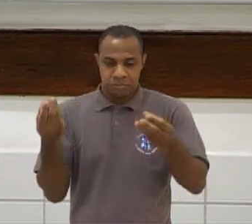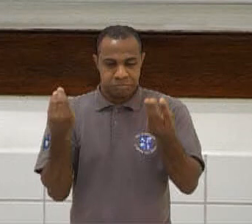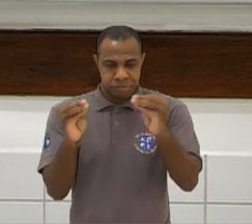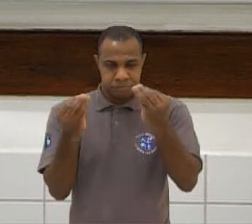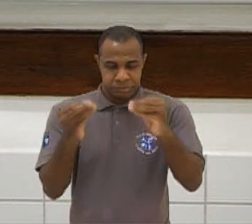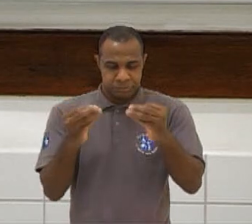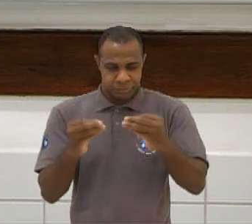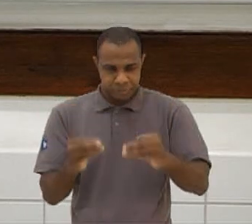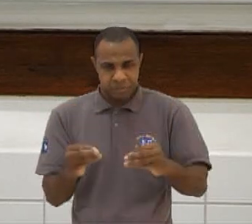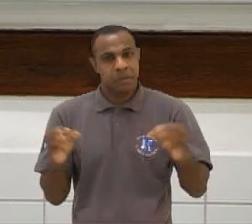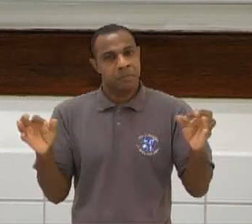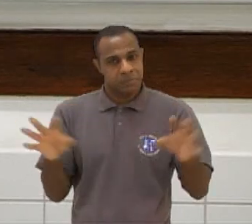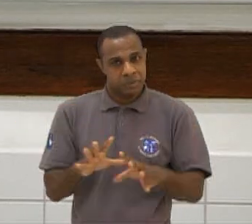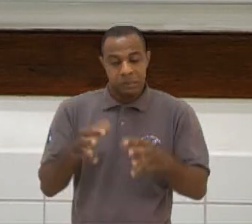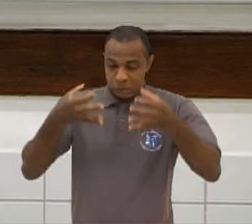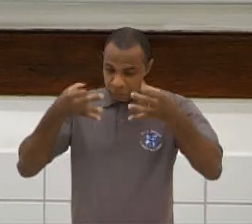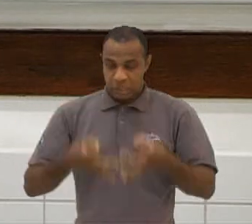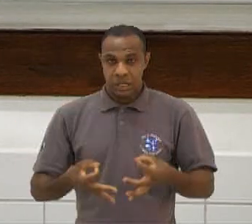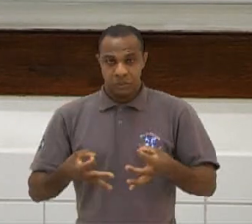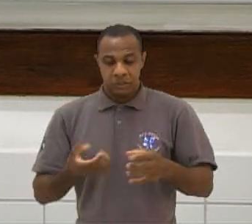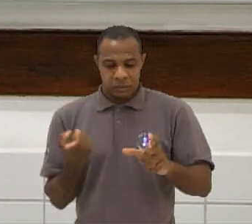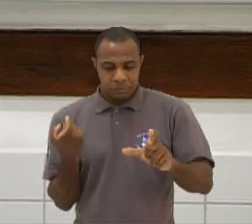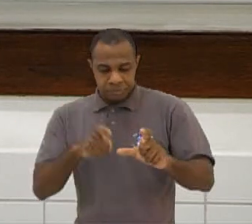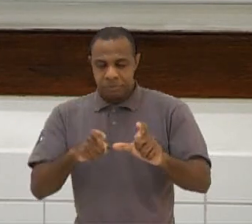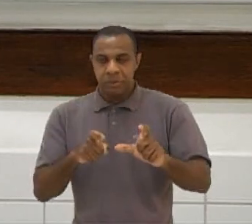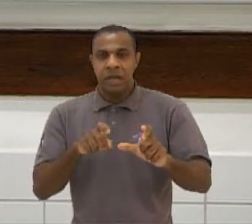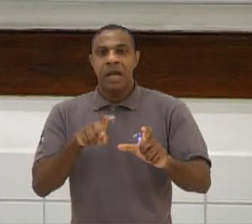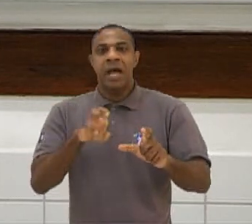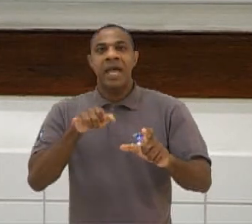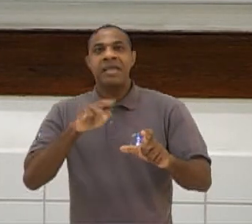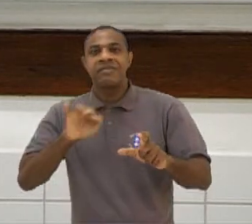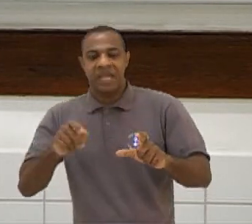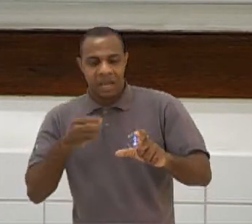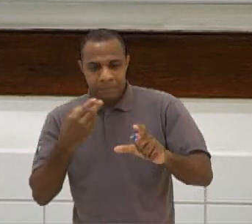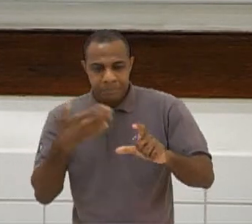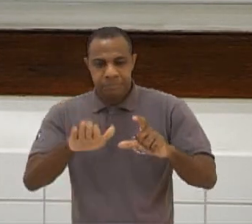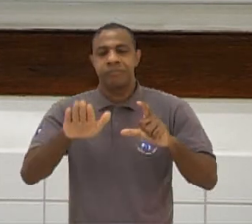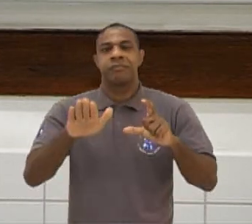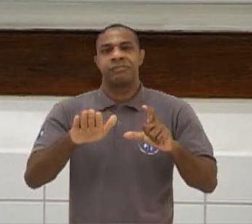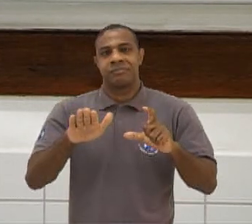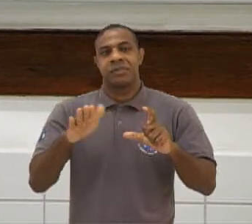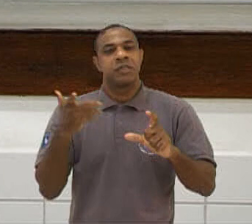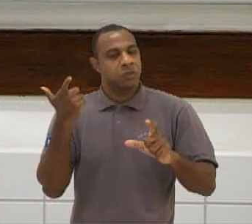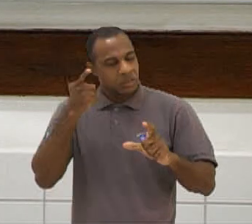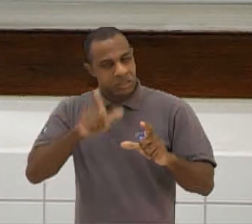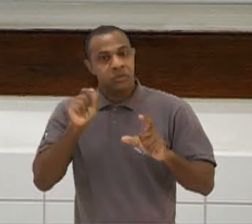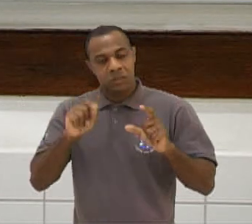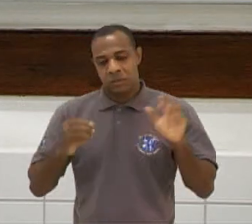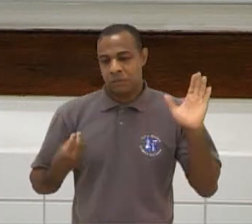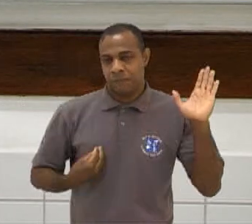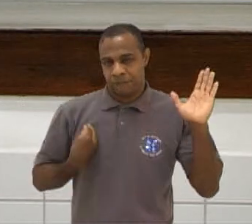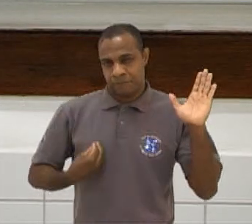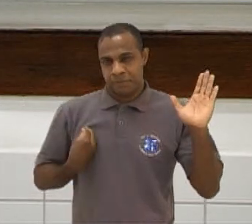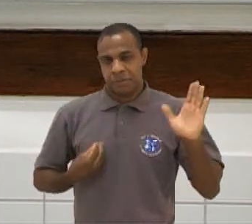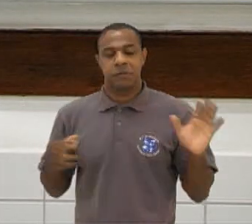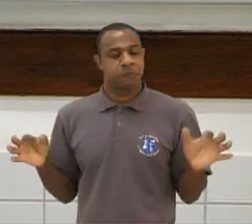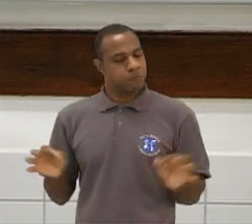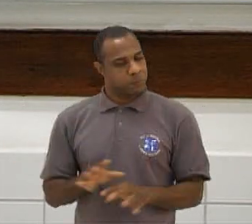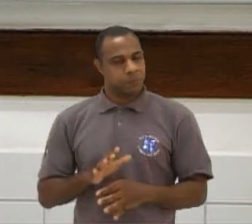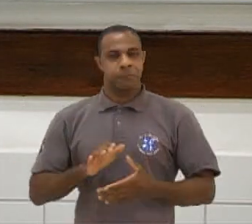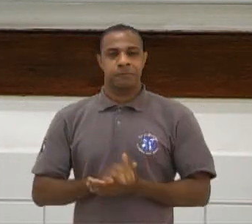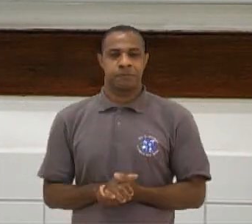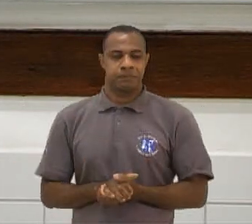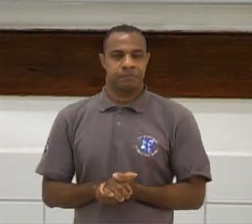exercícios, respondê-los adequadamente e clicar em enviar. Prontinho, você conseguiu a sua presença daquela